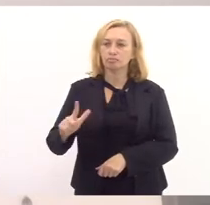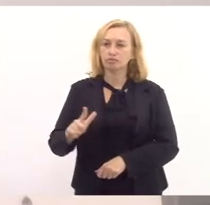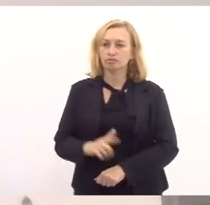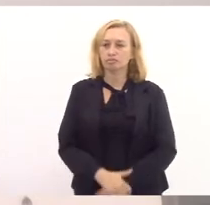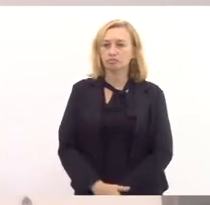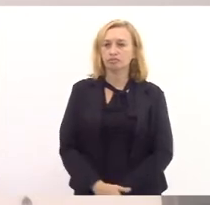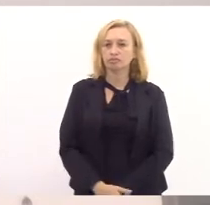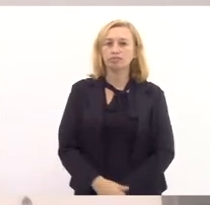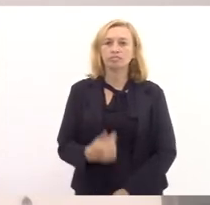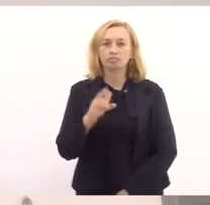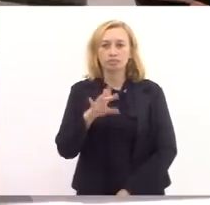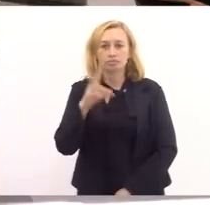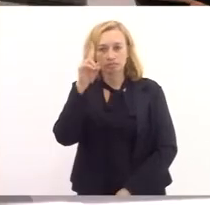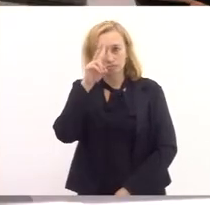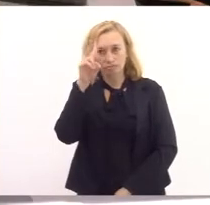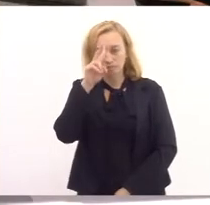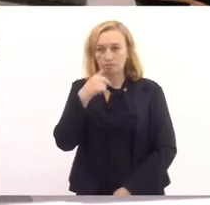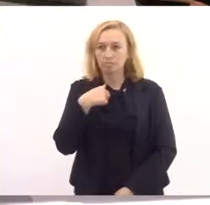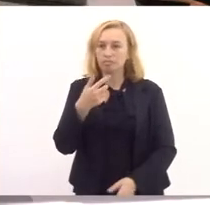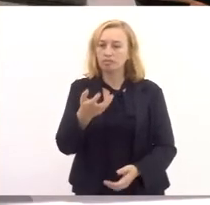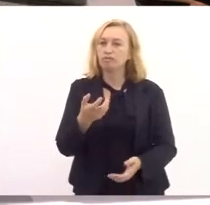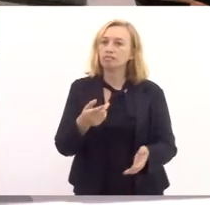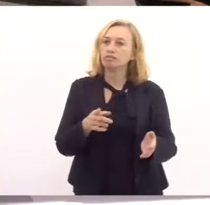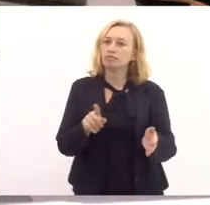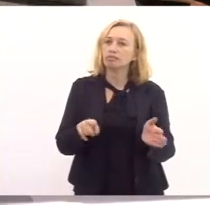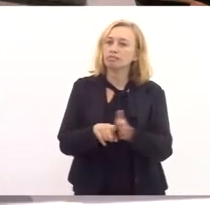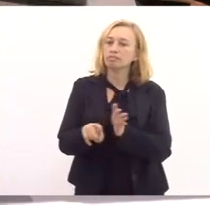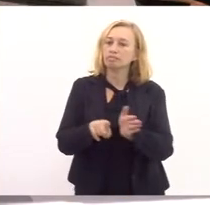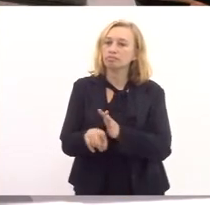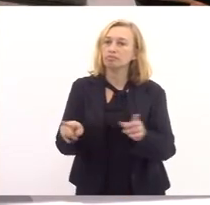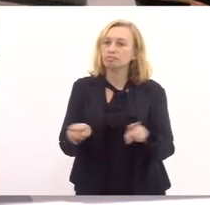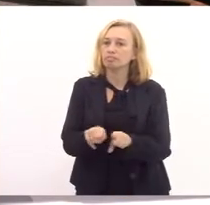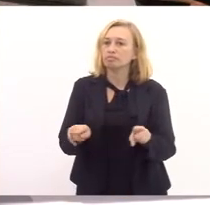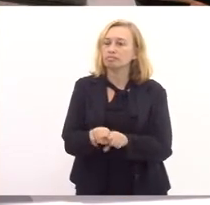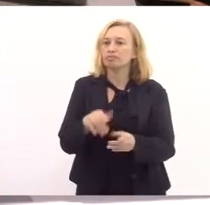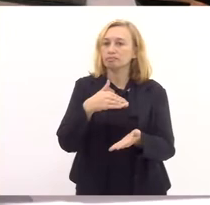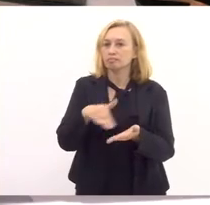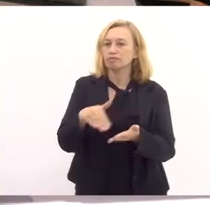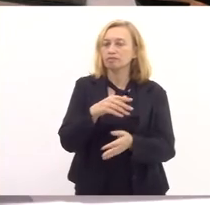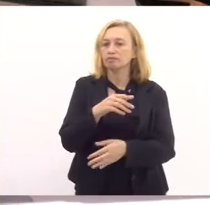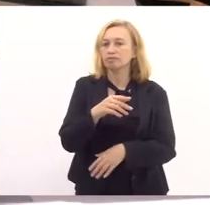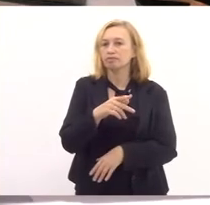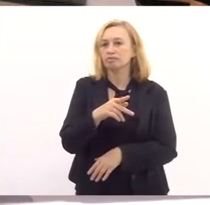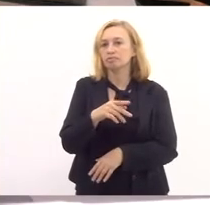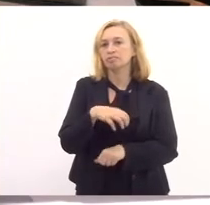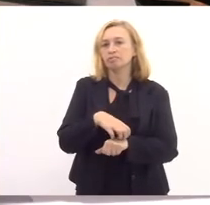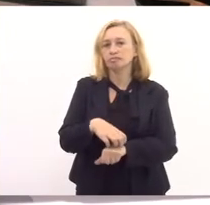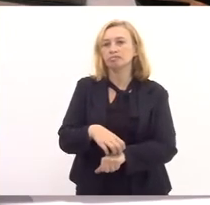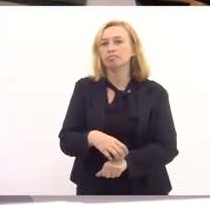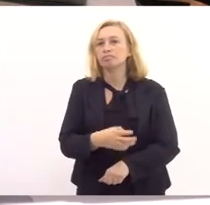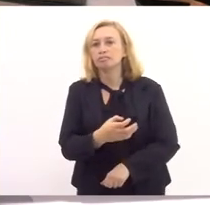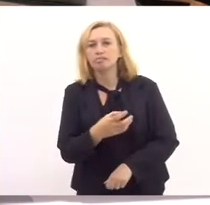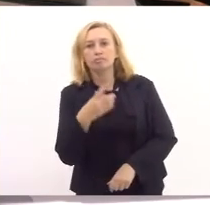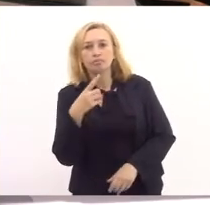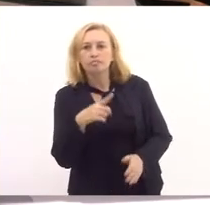Só lembrando à presidência que eu quero fazer perguntas também à Secretaria de Transporte. Pois não, o deputado Leomarco, ele também tem perguntas a fazer?